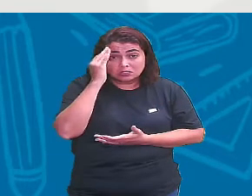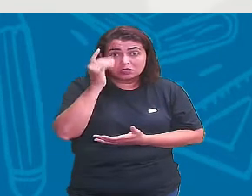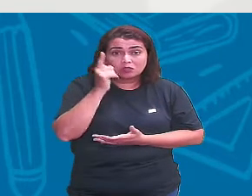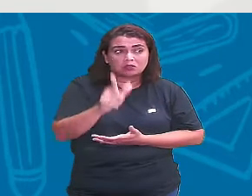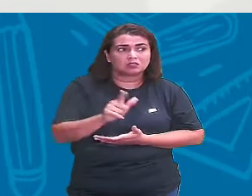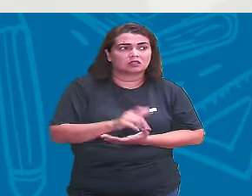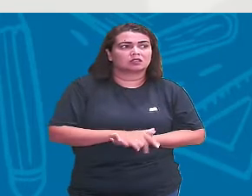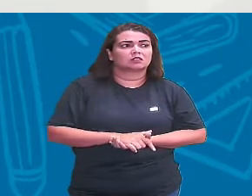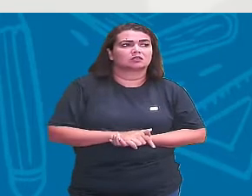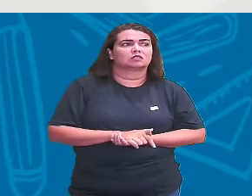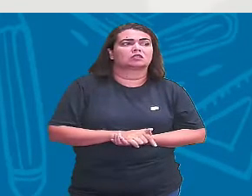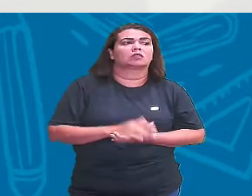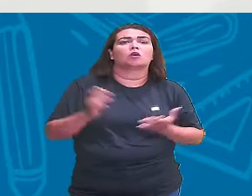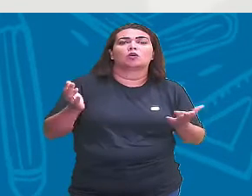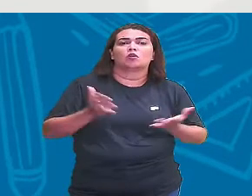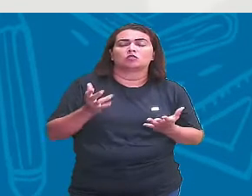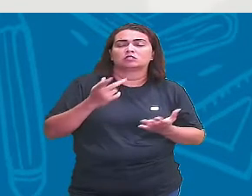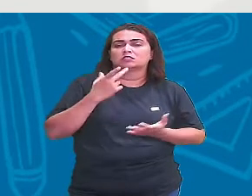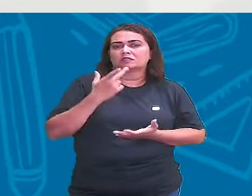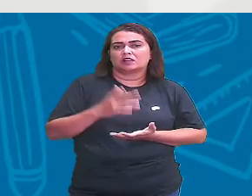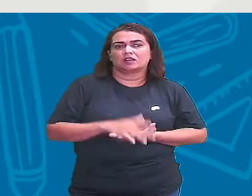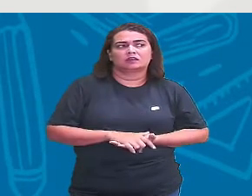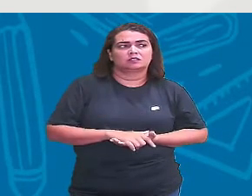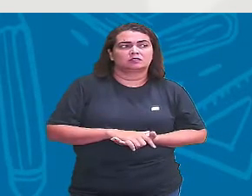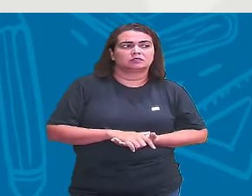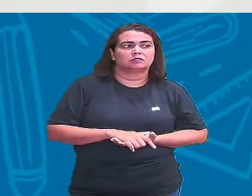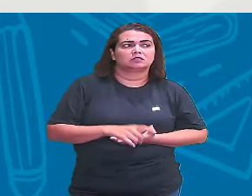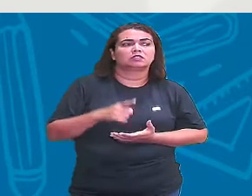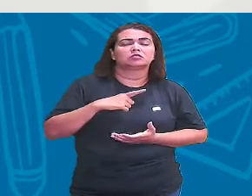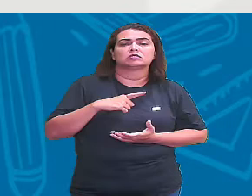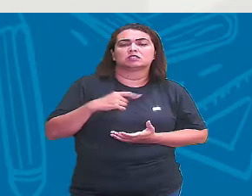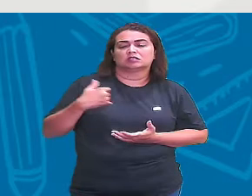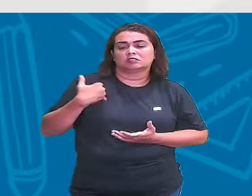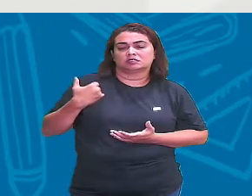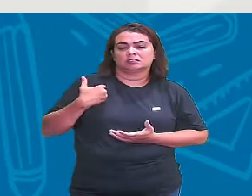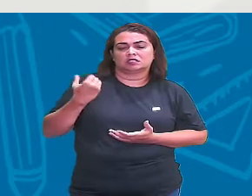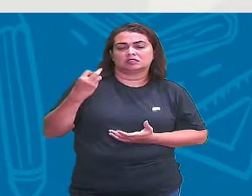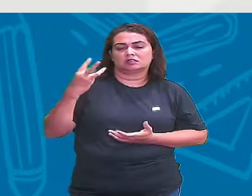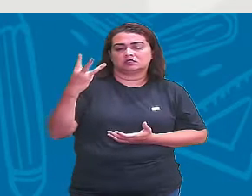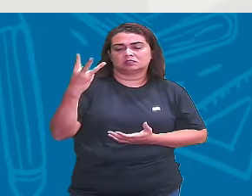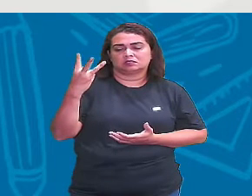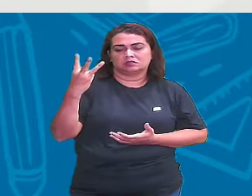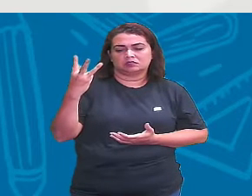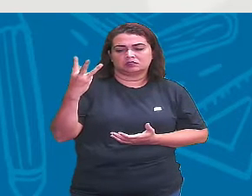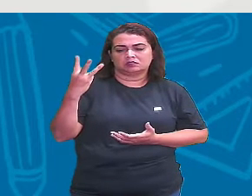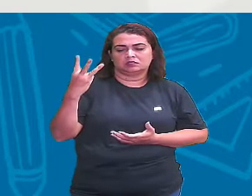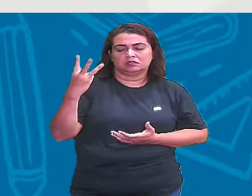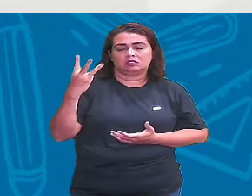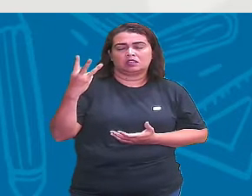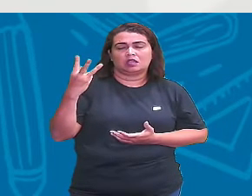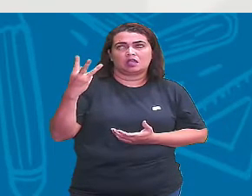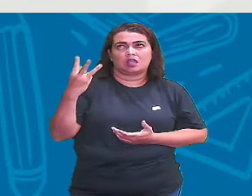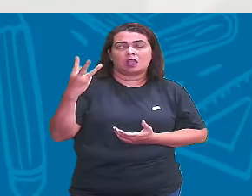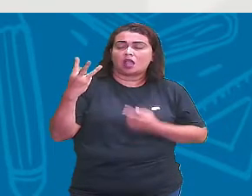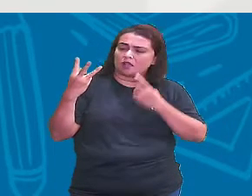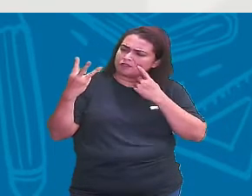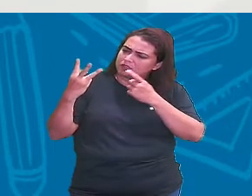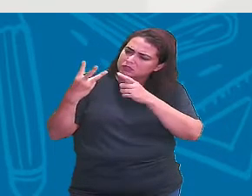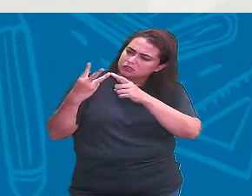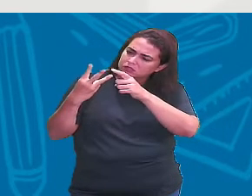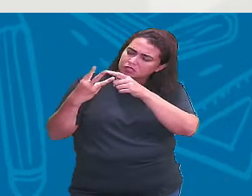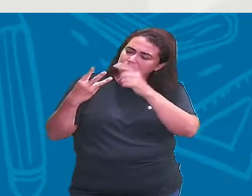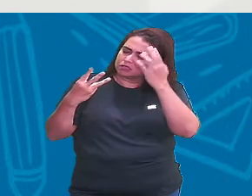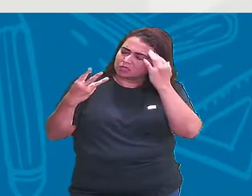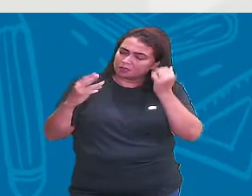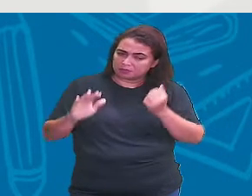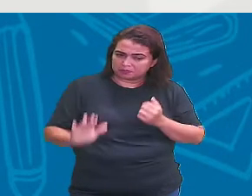hoje em dia, se você diz assim, ó, eu tenho isso aqui de idade, todo mundo vai saber que você é pequenininho. Se você